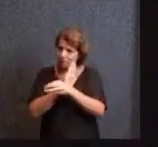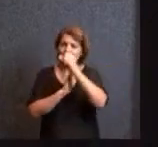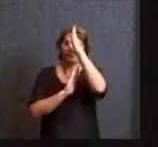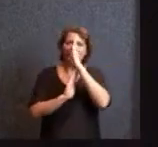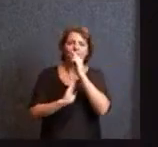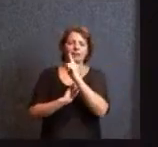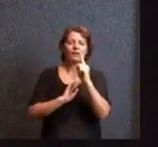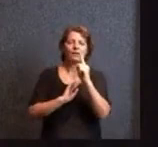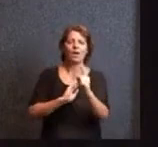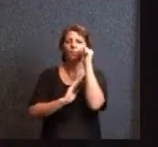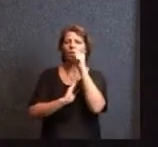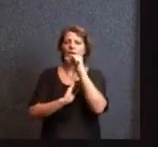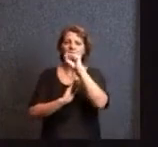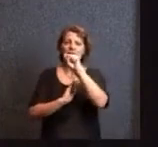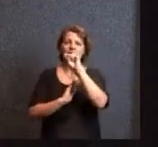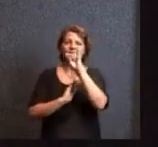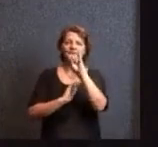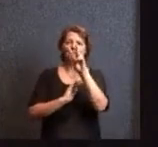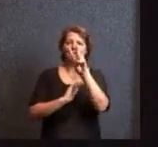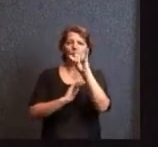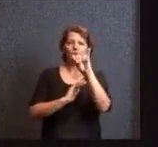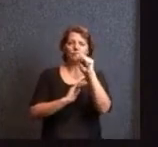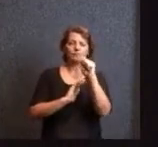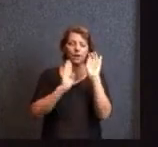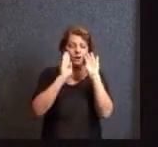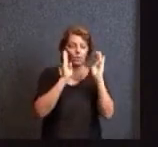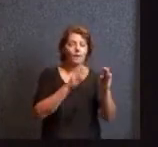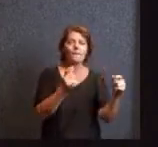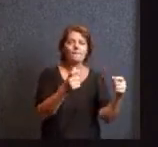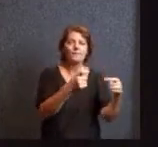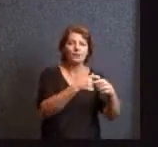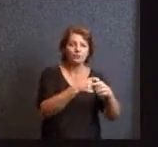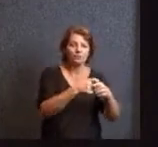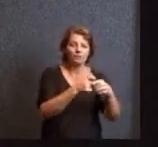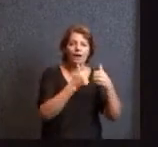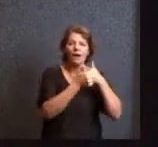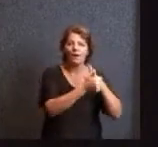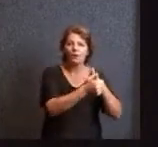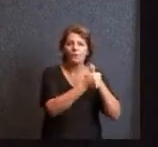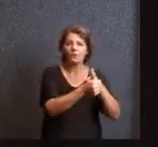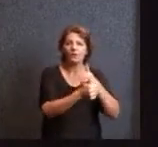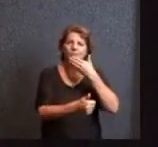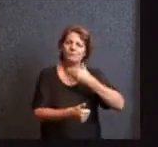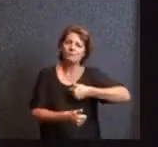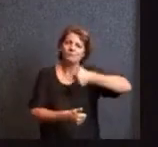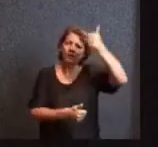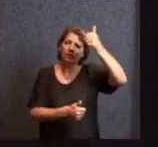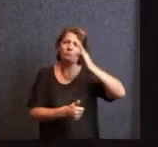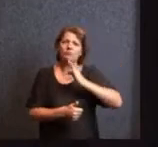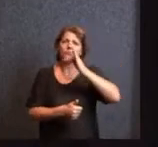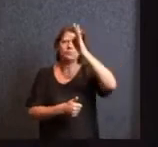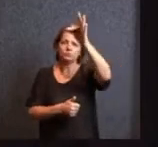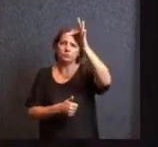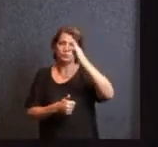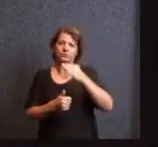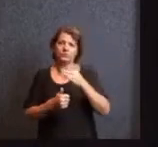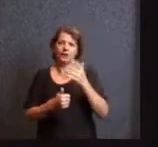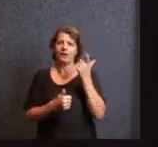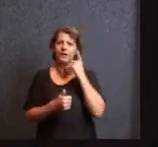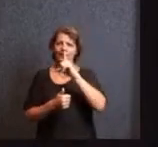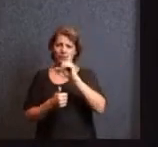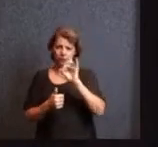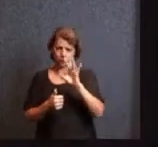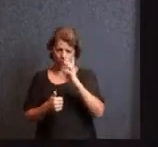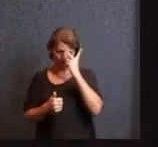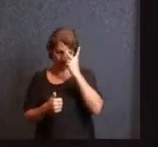voltada para essa melhoria de acompanhar esses resultados. E o que virá de resultados não será um ganho para mim,